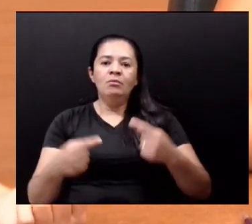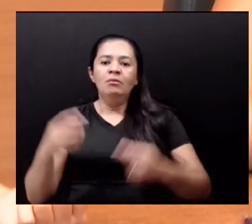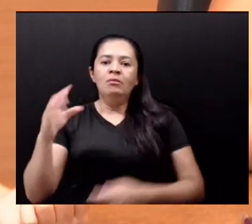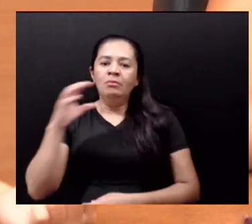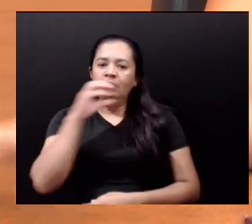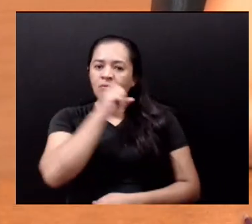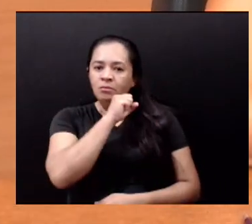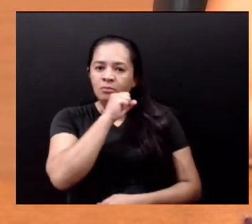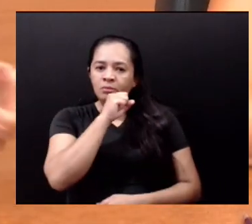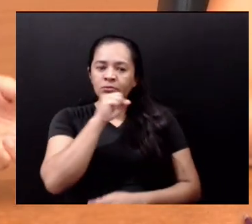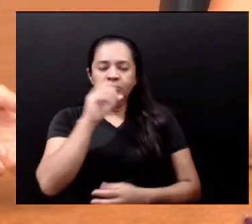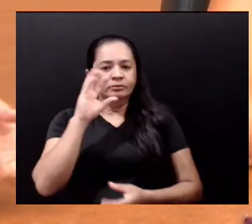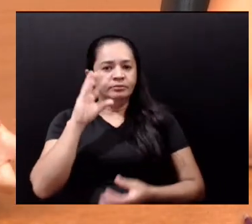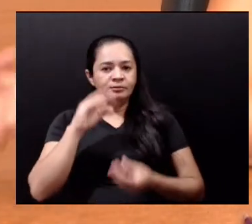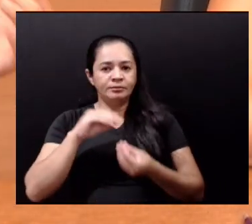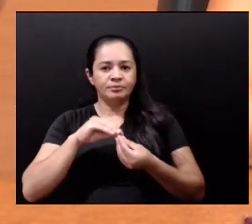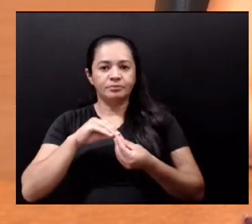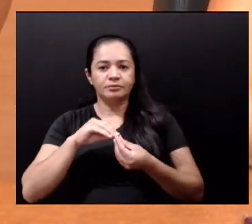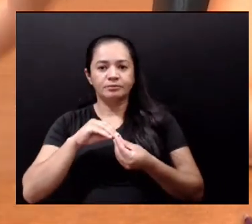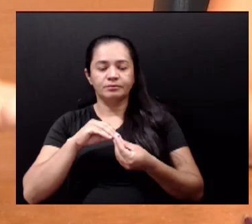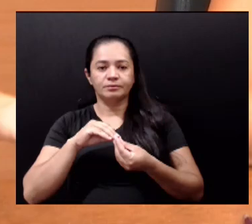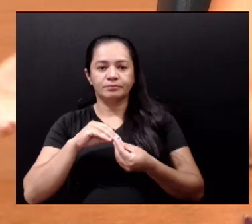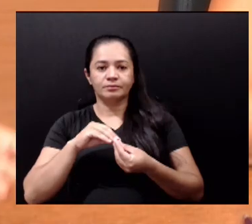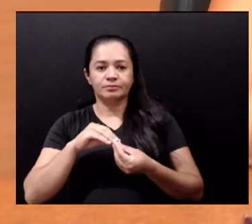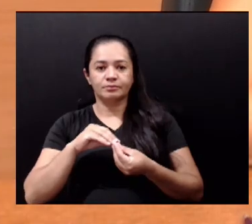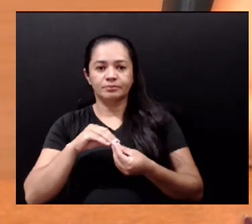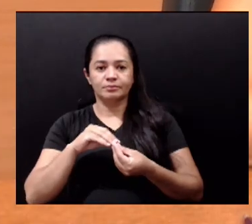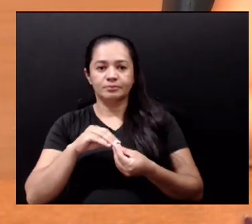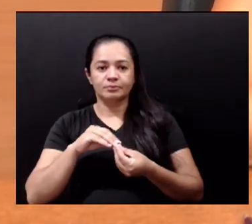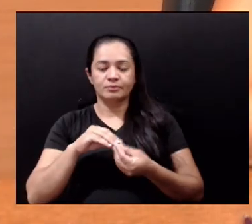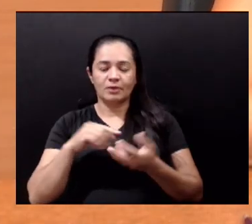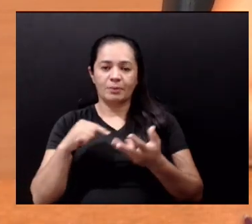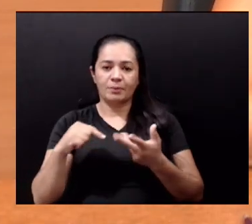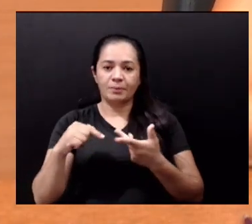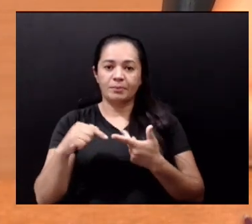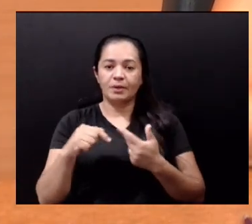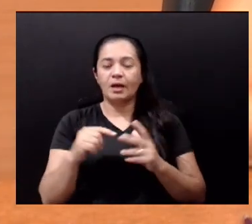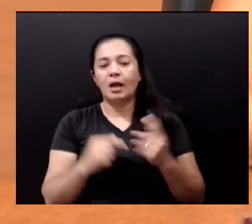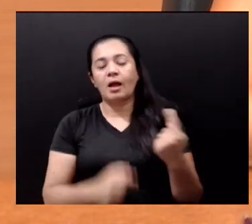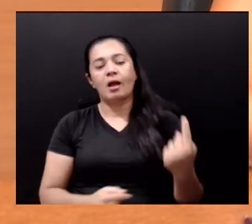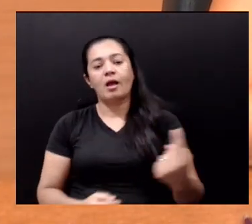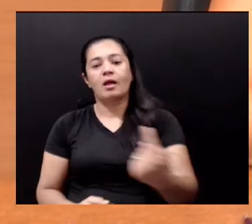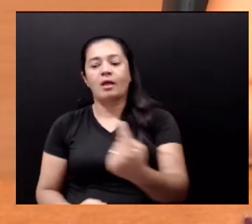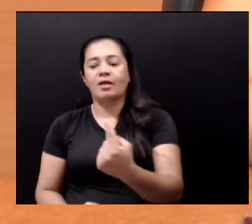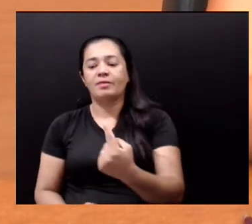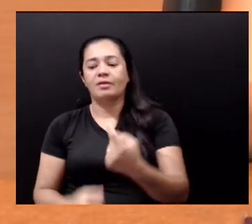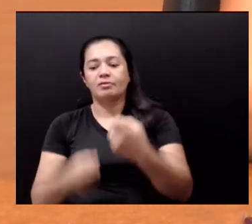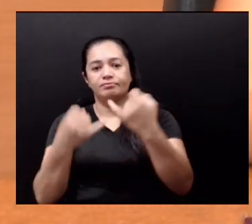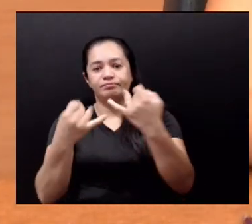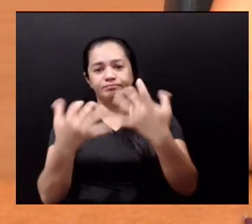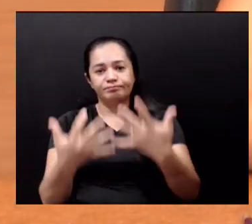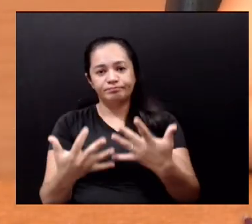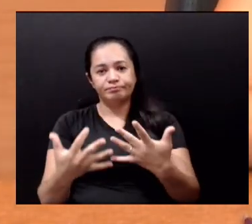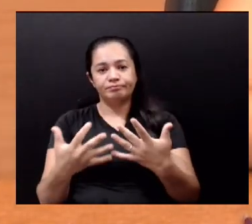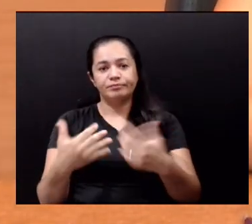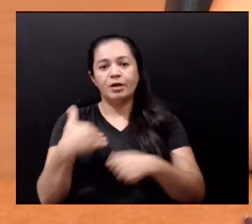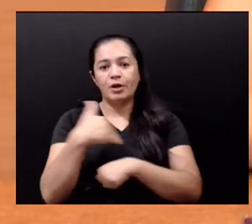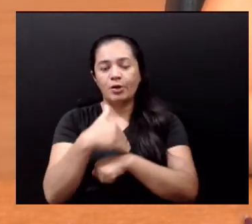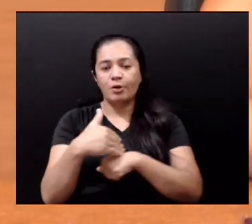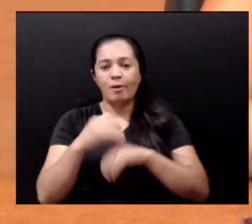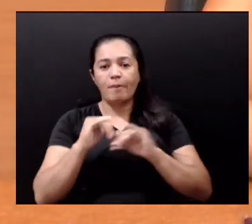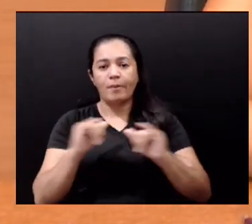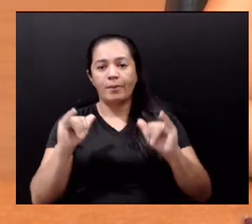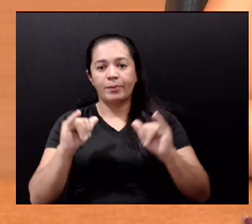passa para Tamires e depois para a fala das vereadoras e para a contribuição do público,